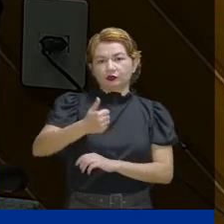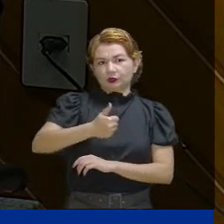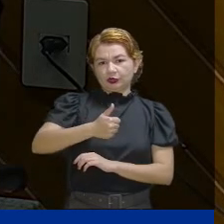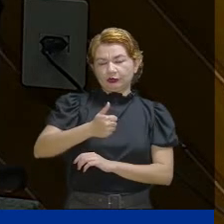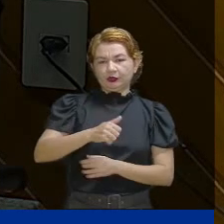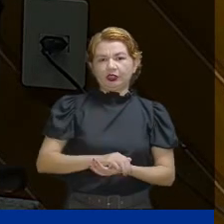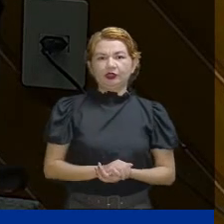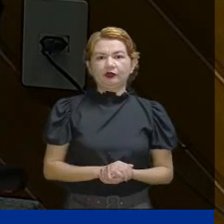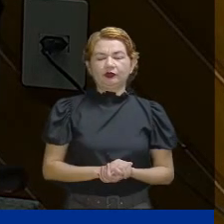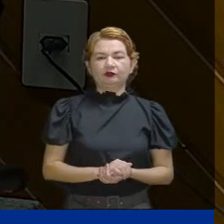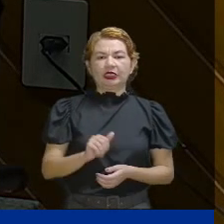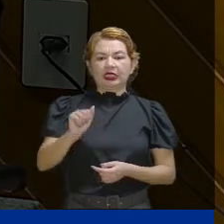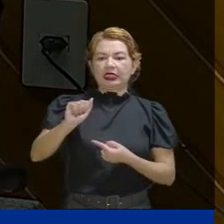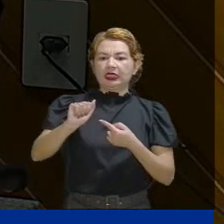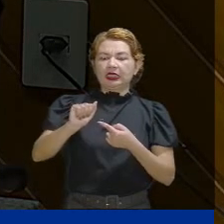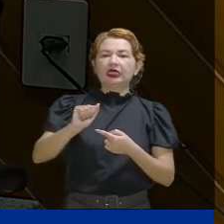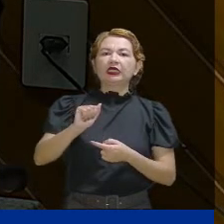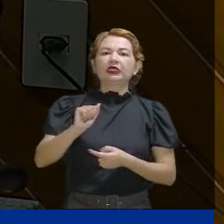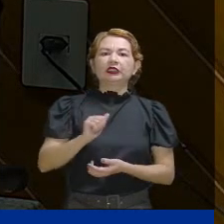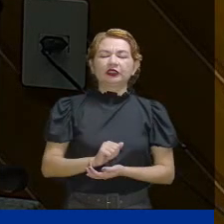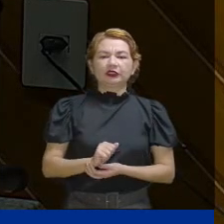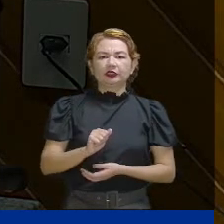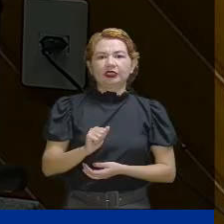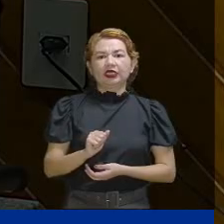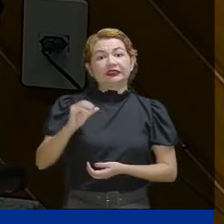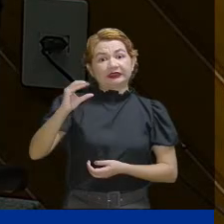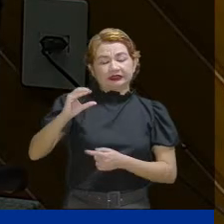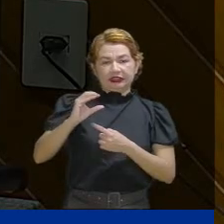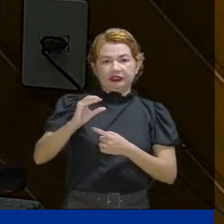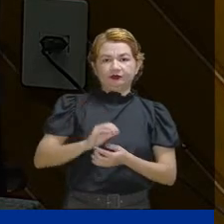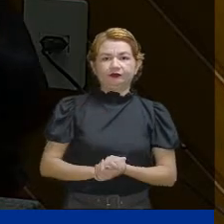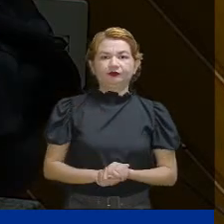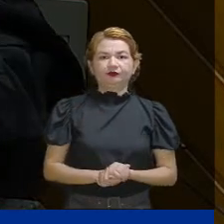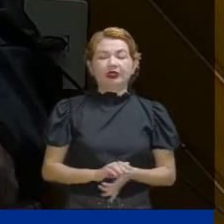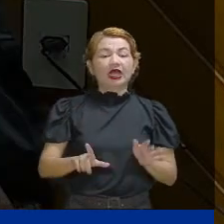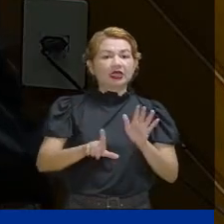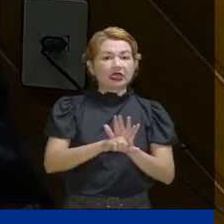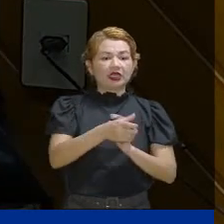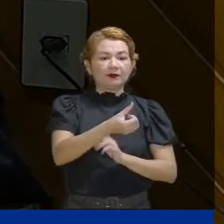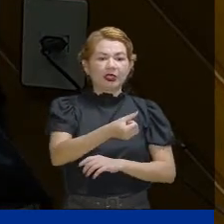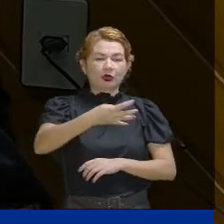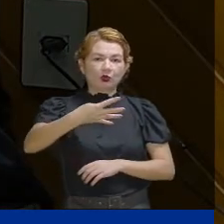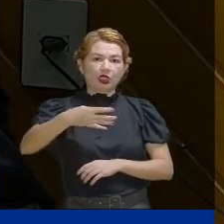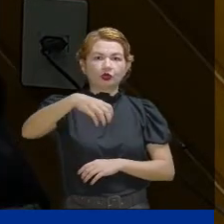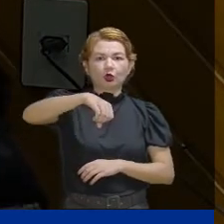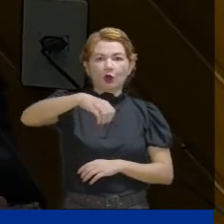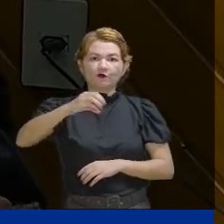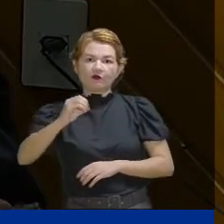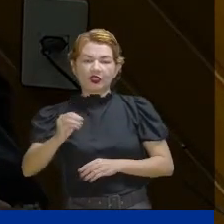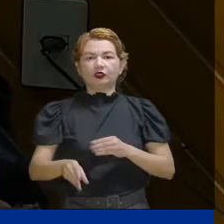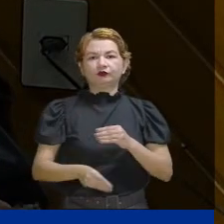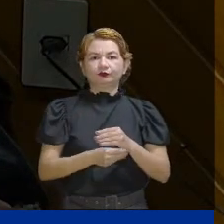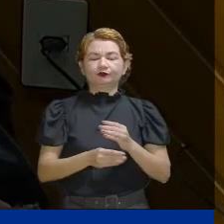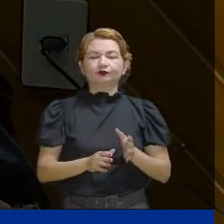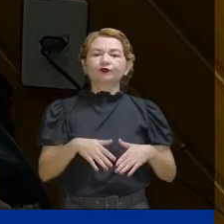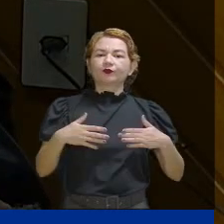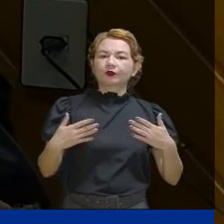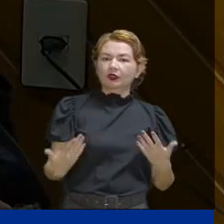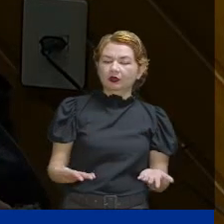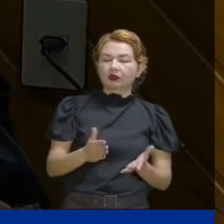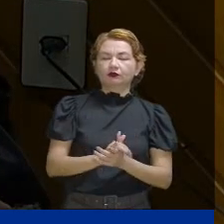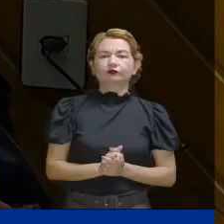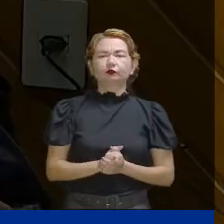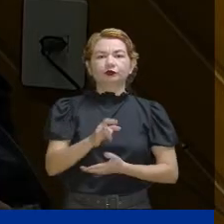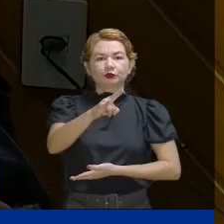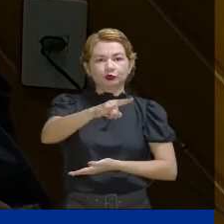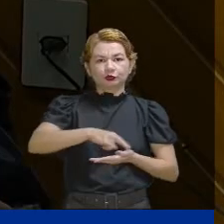linha C do artigo 22, da Lei Complementar 6490. Também é regra que no ato da